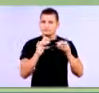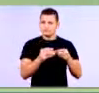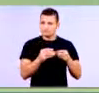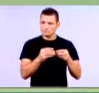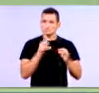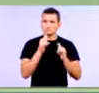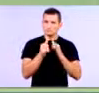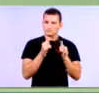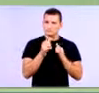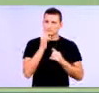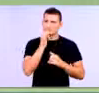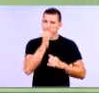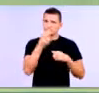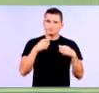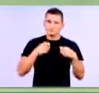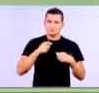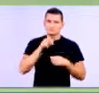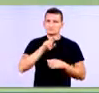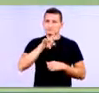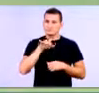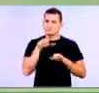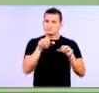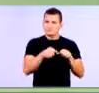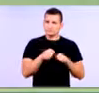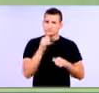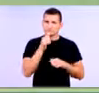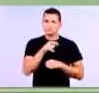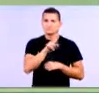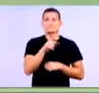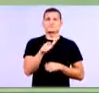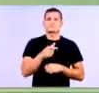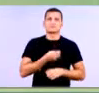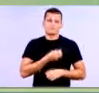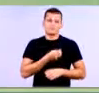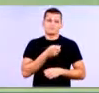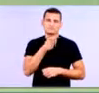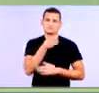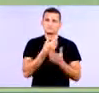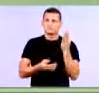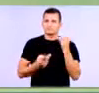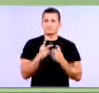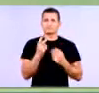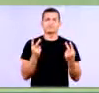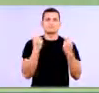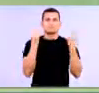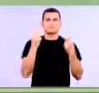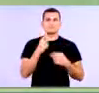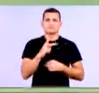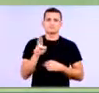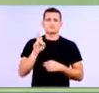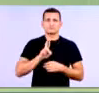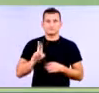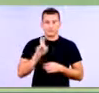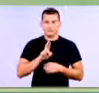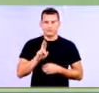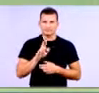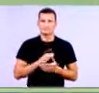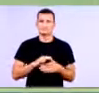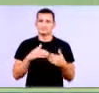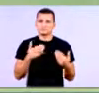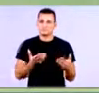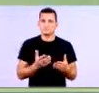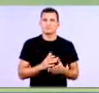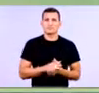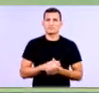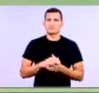é necessária e você vai buscá-la e ela não estiver presente, então ela perde a sua utilidade, certo? Então, nesse sentido,